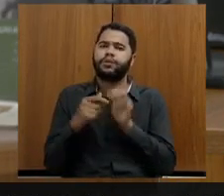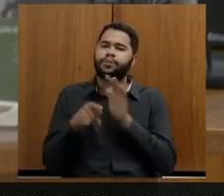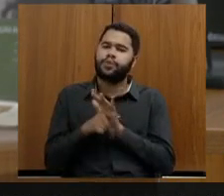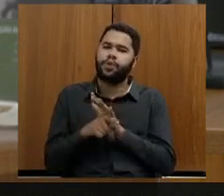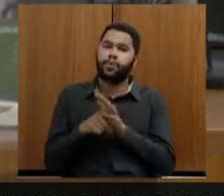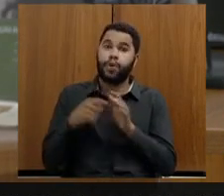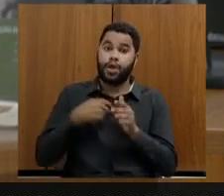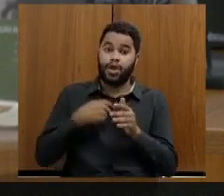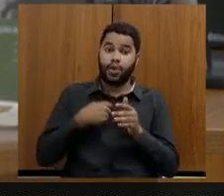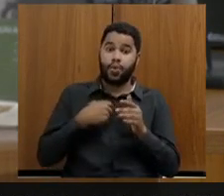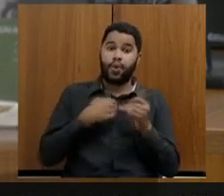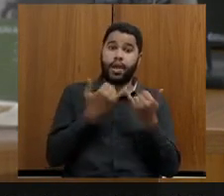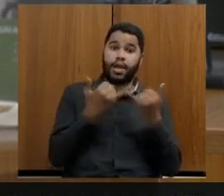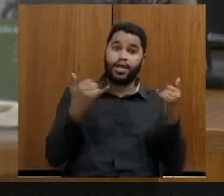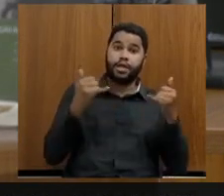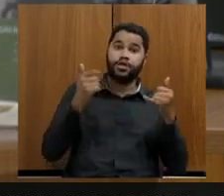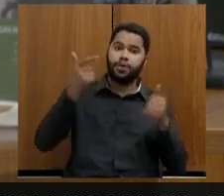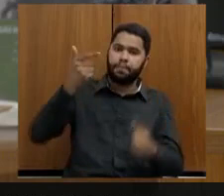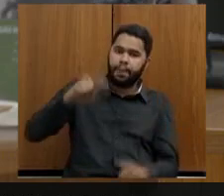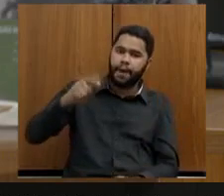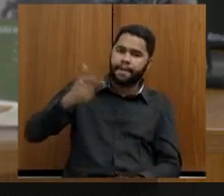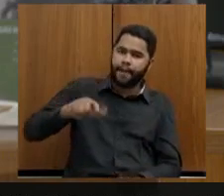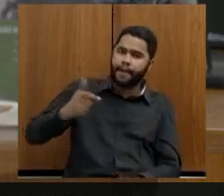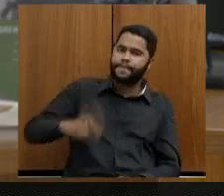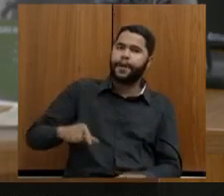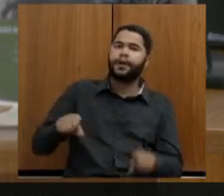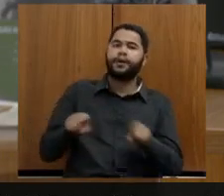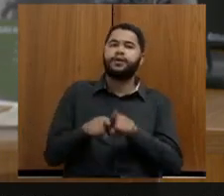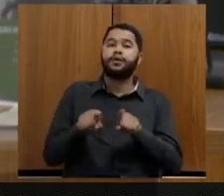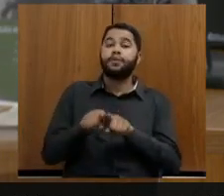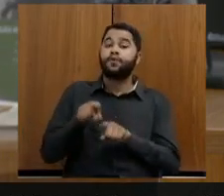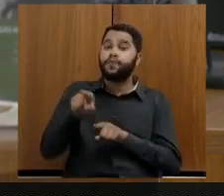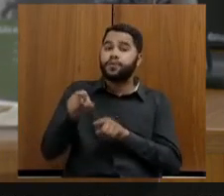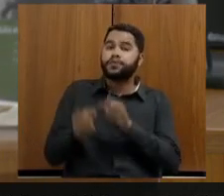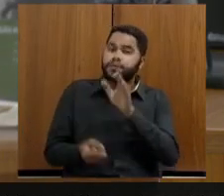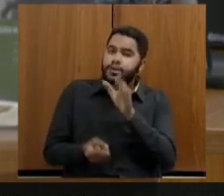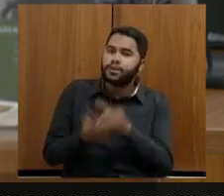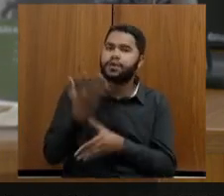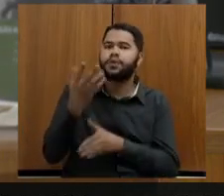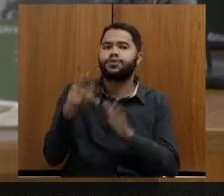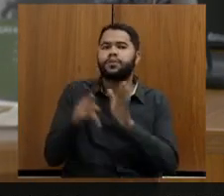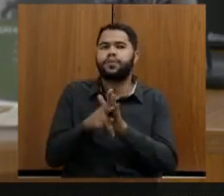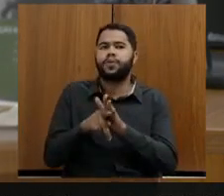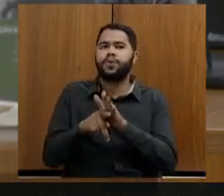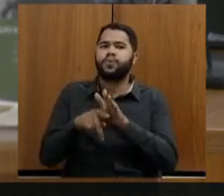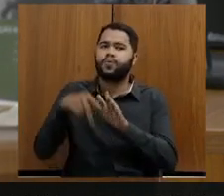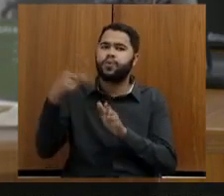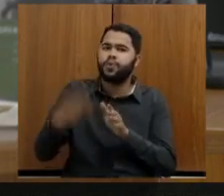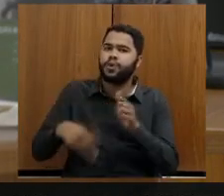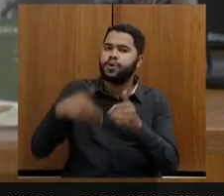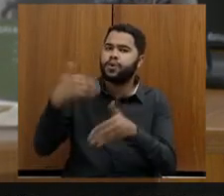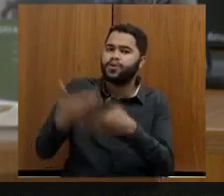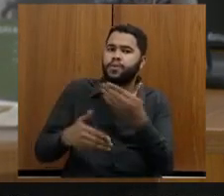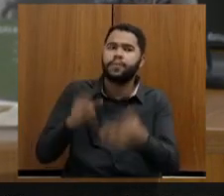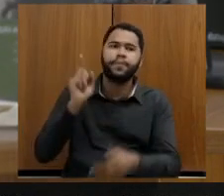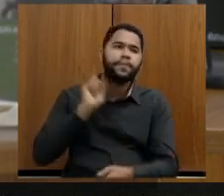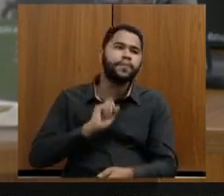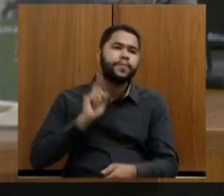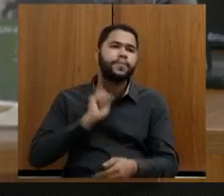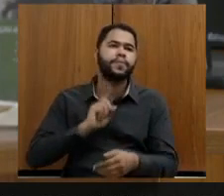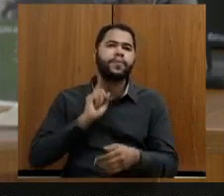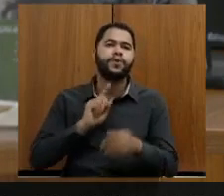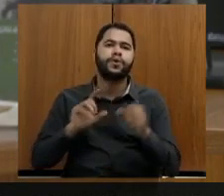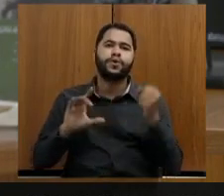renováveis e você criando essa retomada do desenvolvimento de Minas Gerais com